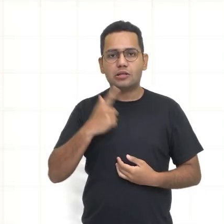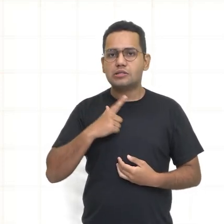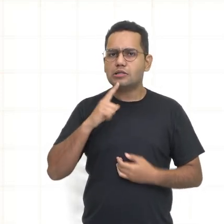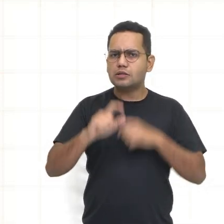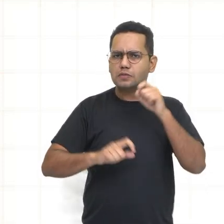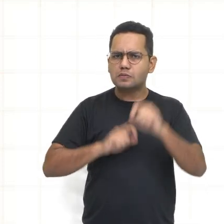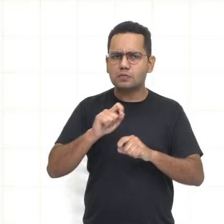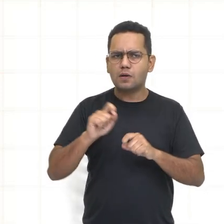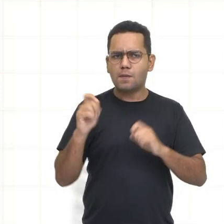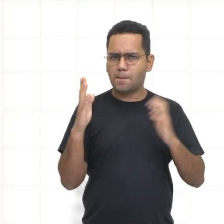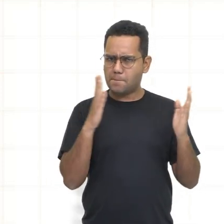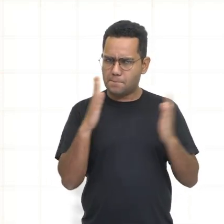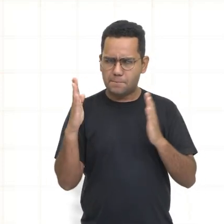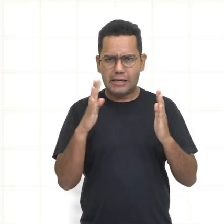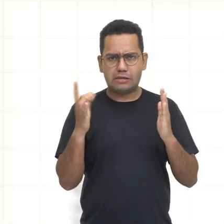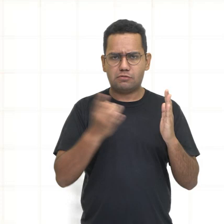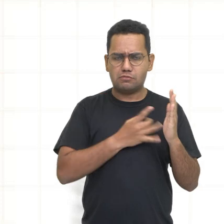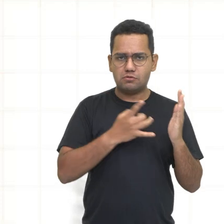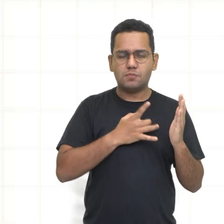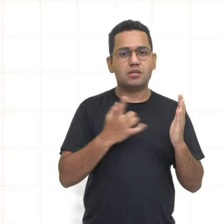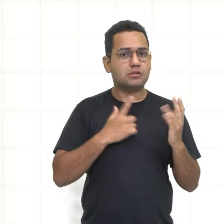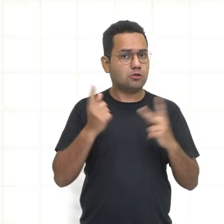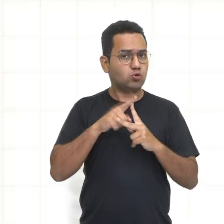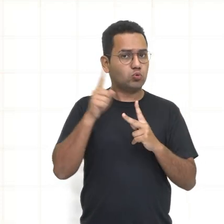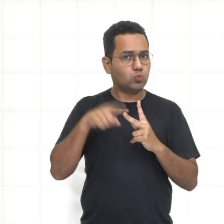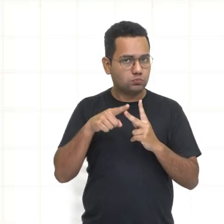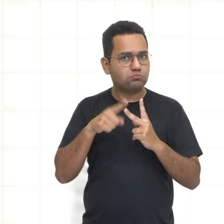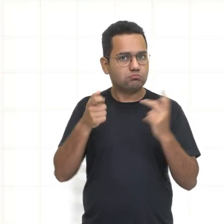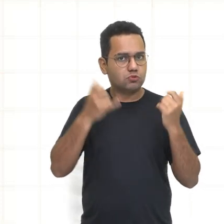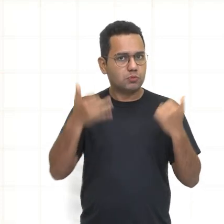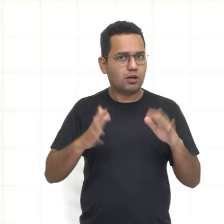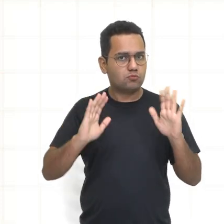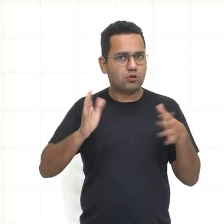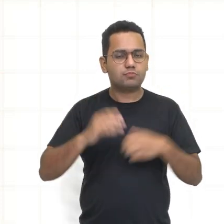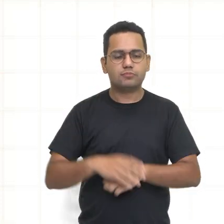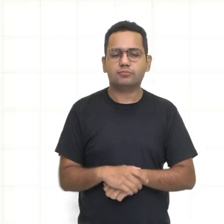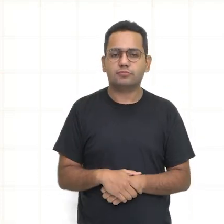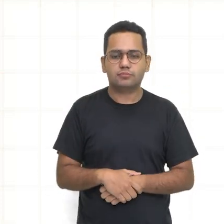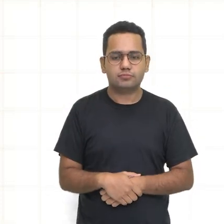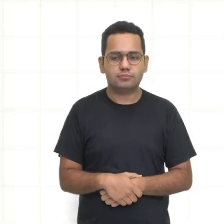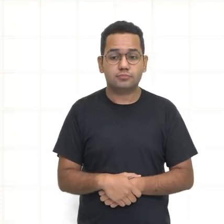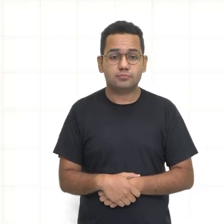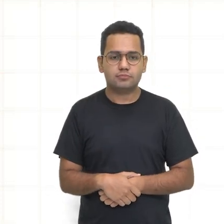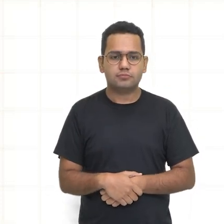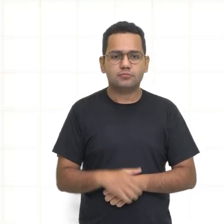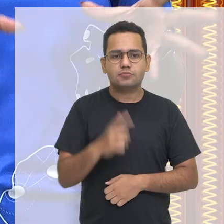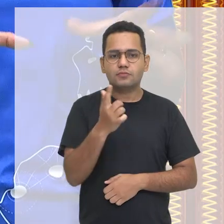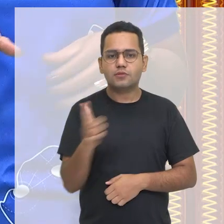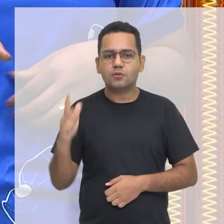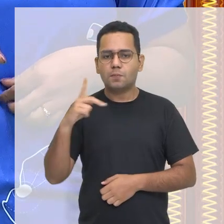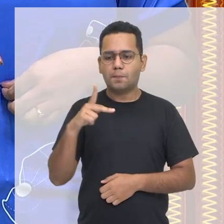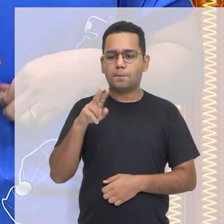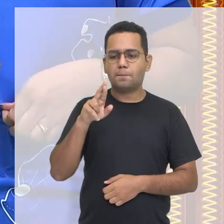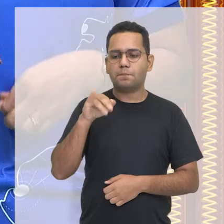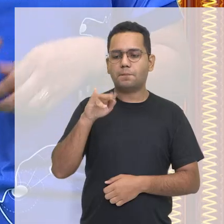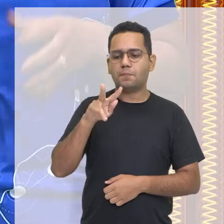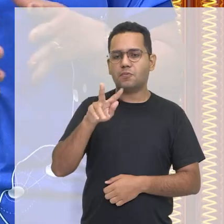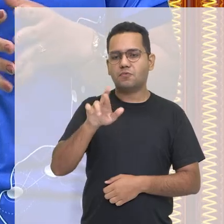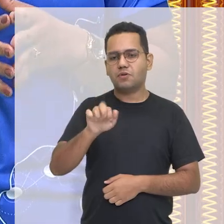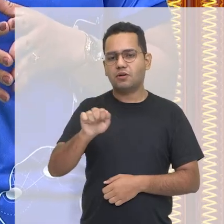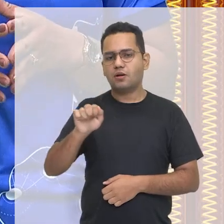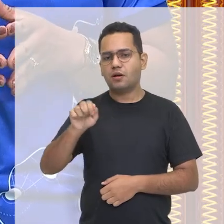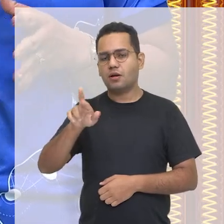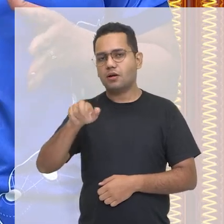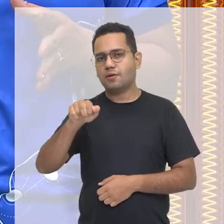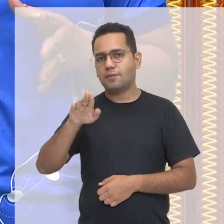de era da insegurança. Então, dentro desse contexto também, vamos observar o que foi a Primavera Árabe. Nós